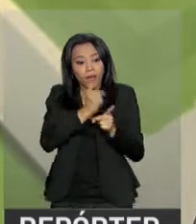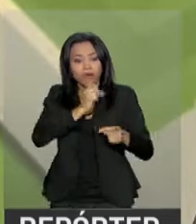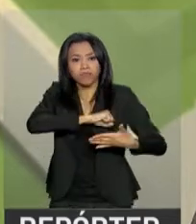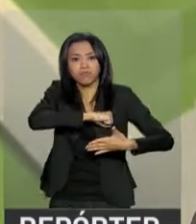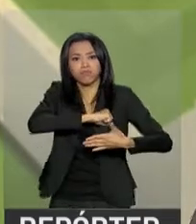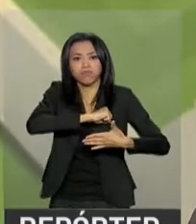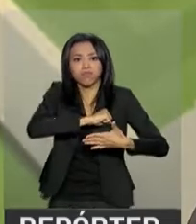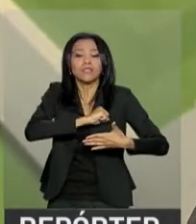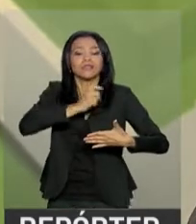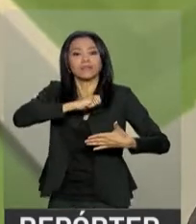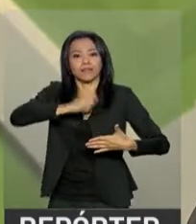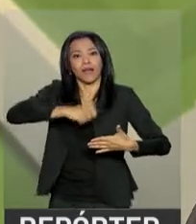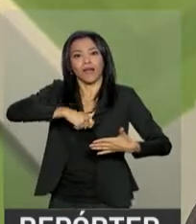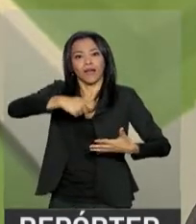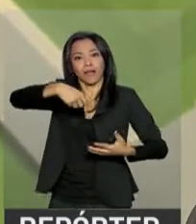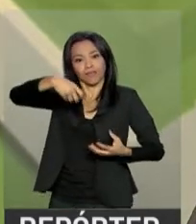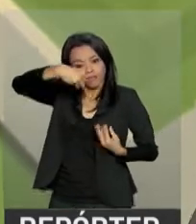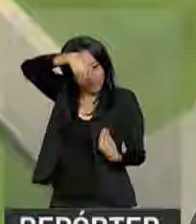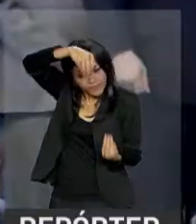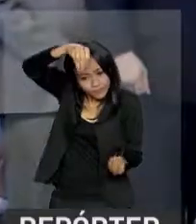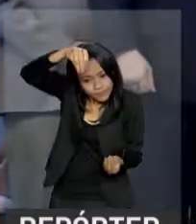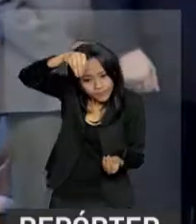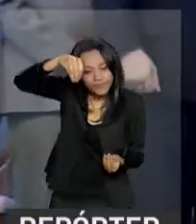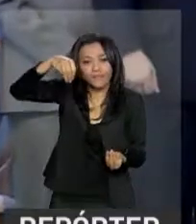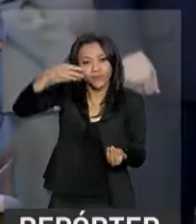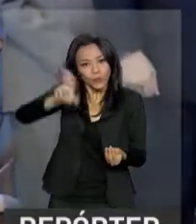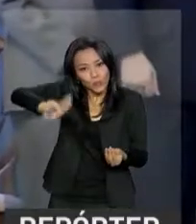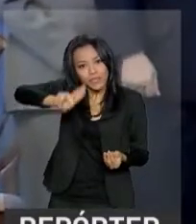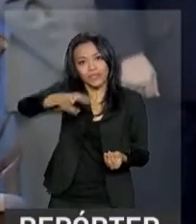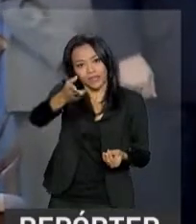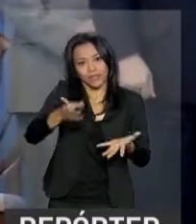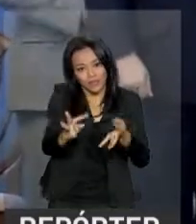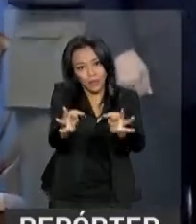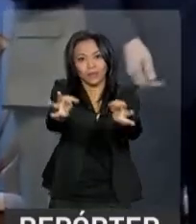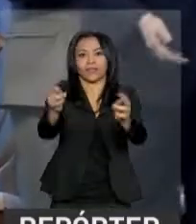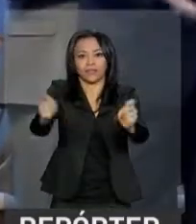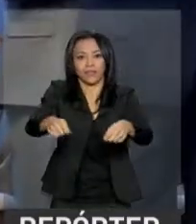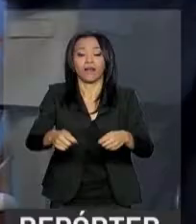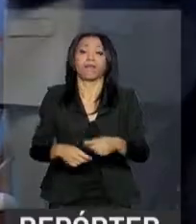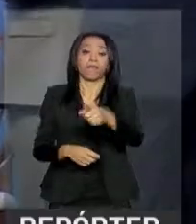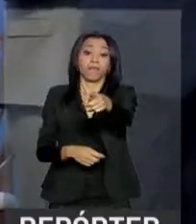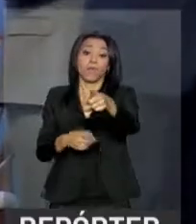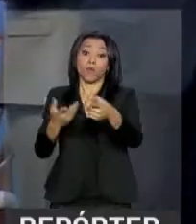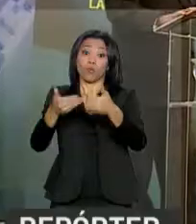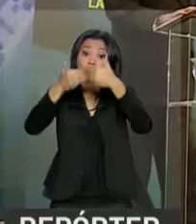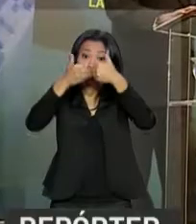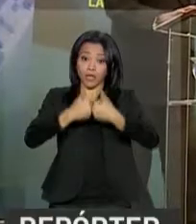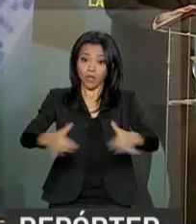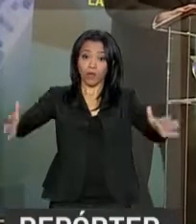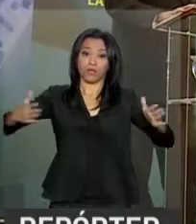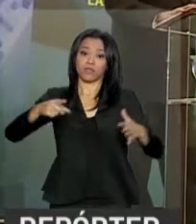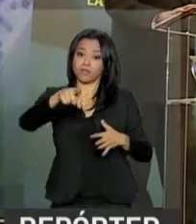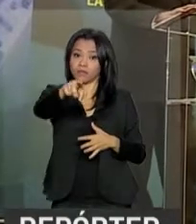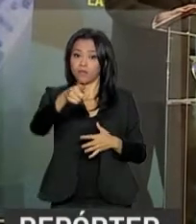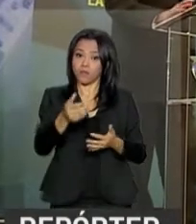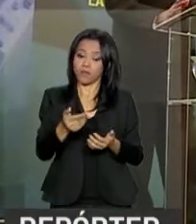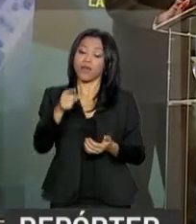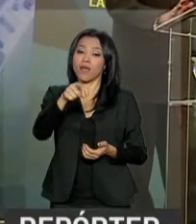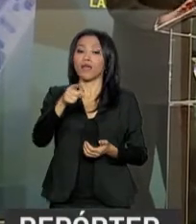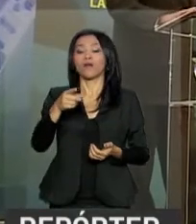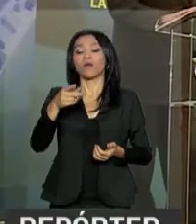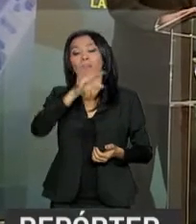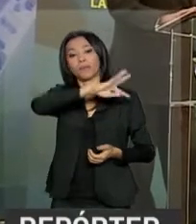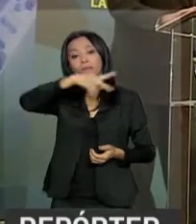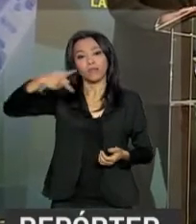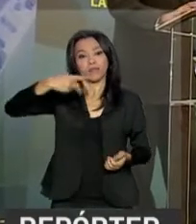pode identificar e cantar a porta de câncer ao lançar a pedra fundamental para a construção do reator o presidente michel temer destacou a